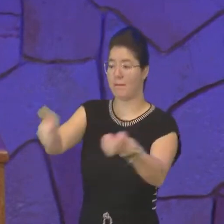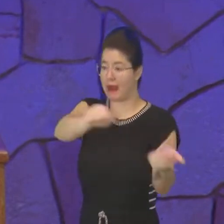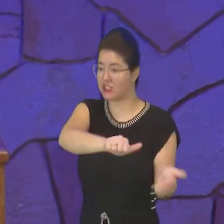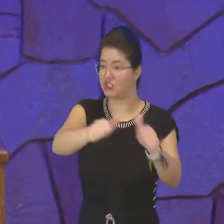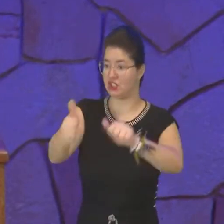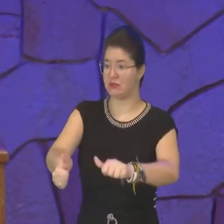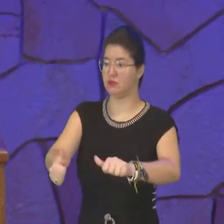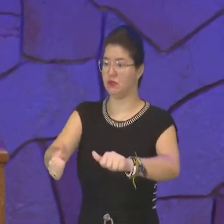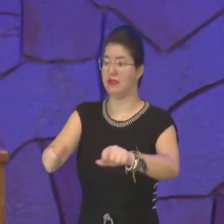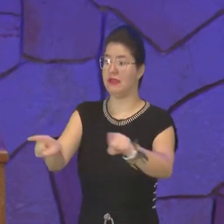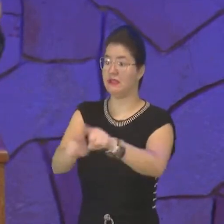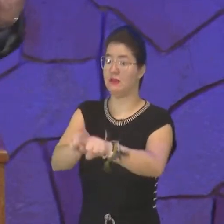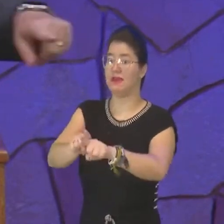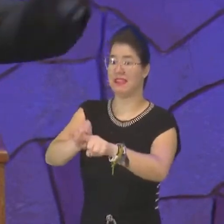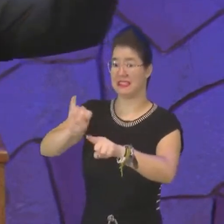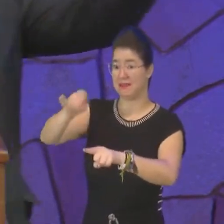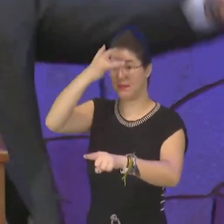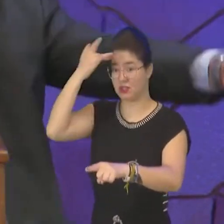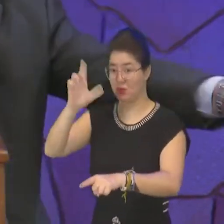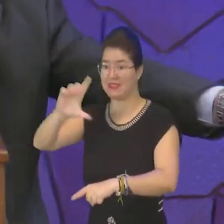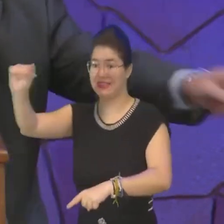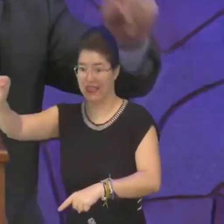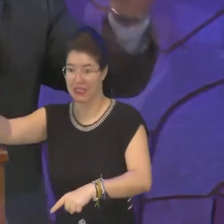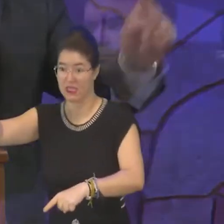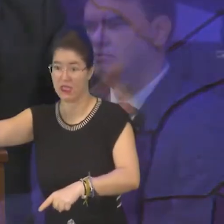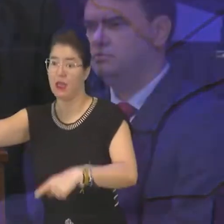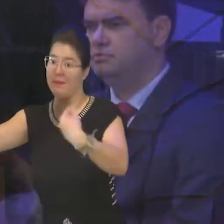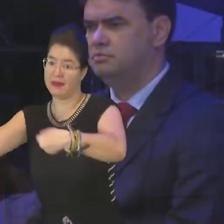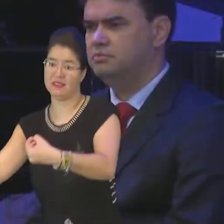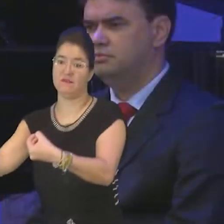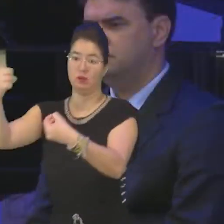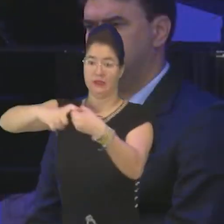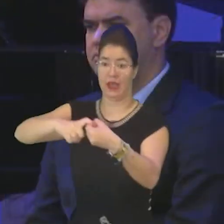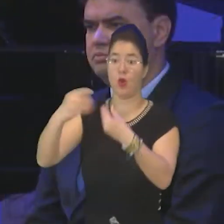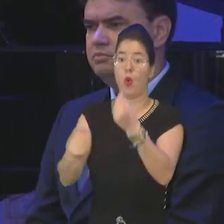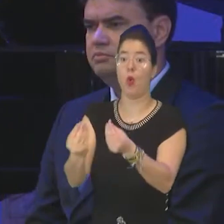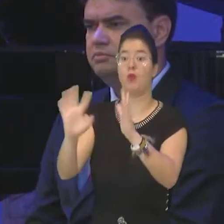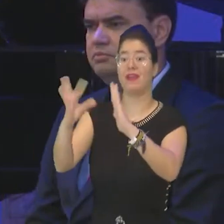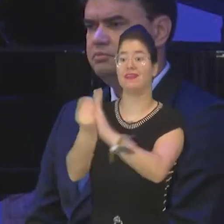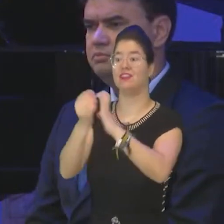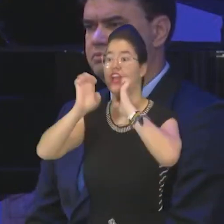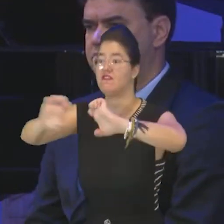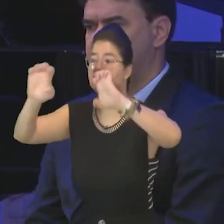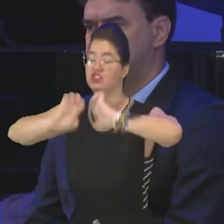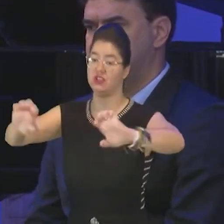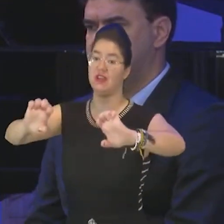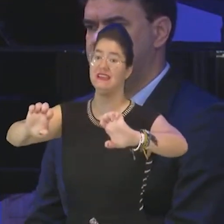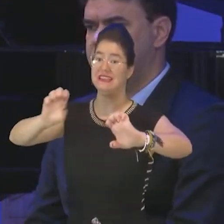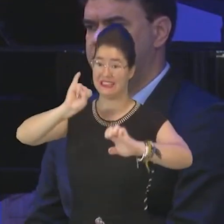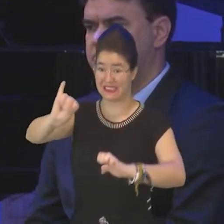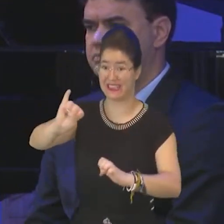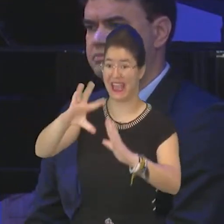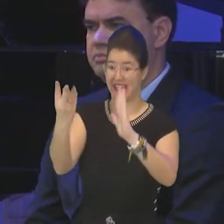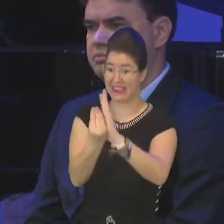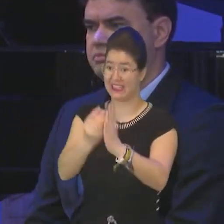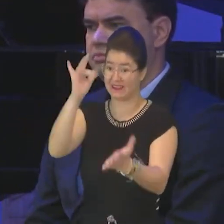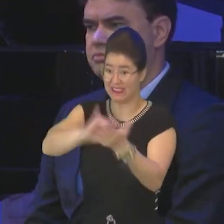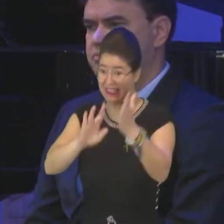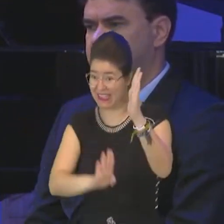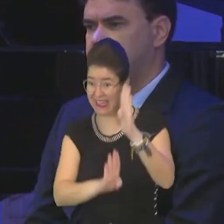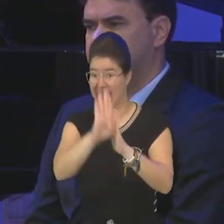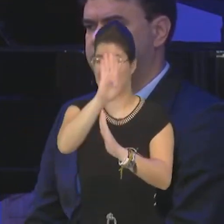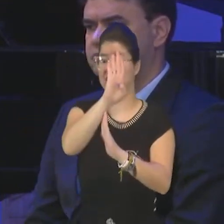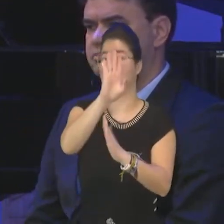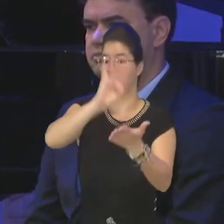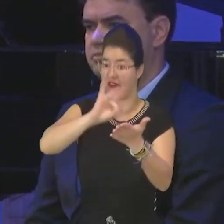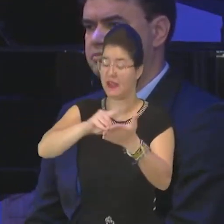igreja não representa crescimento. Pode aumentar o número de membros, mas crescimento não. O verdadeiro crescimento bíblico é aquele que há